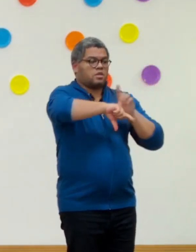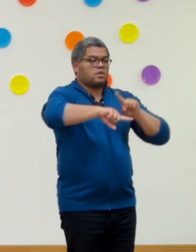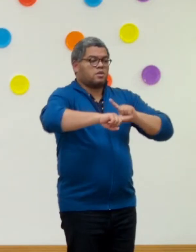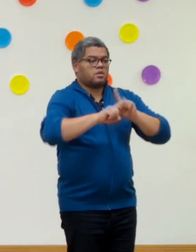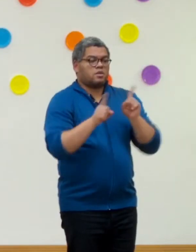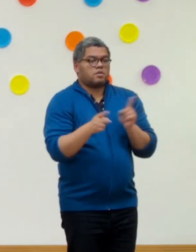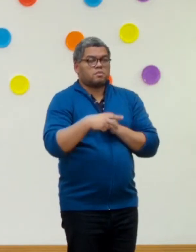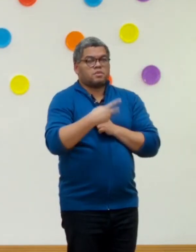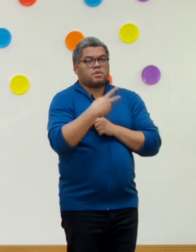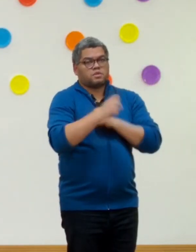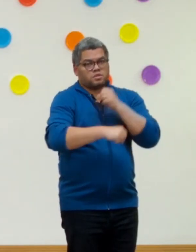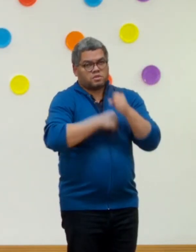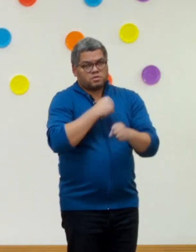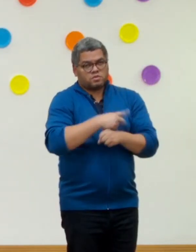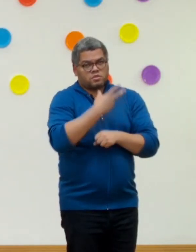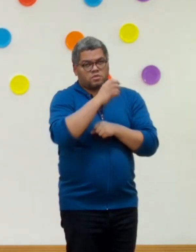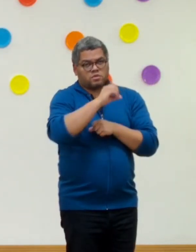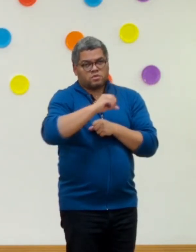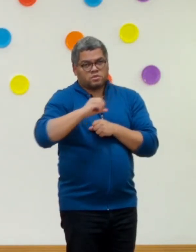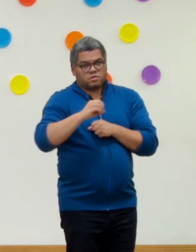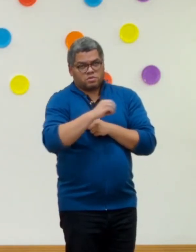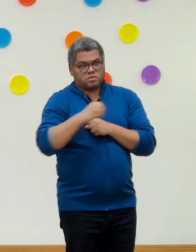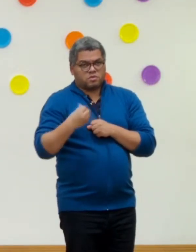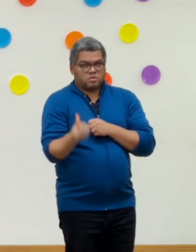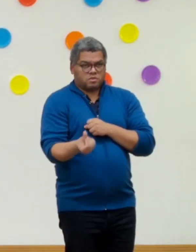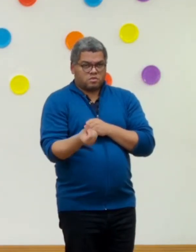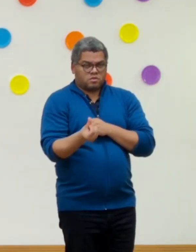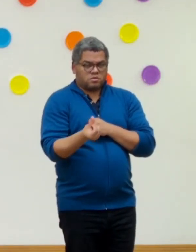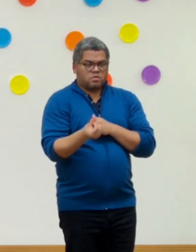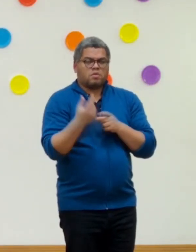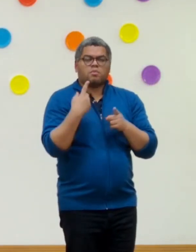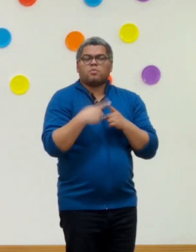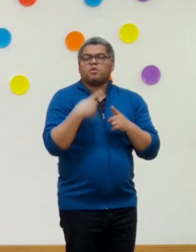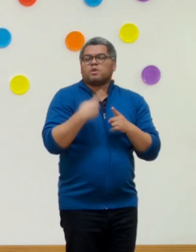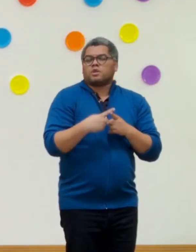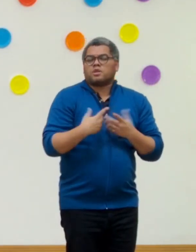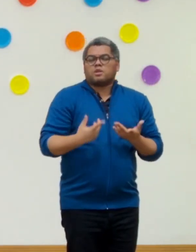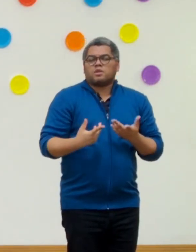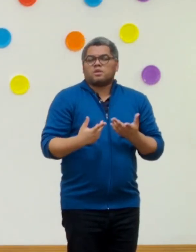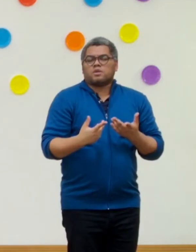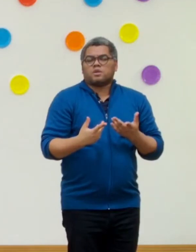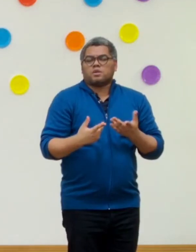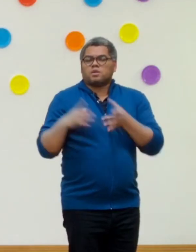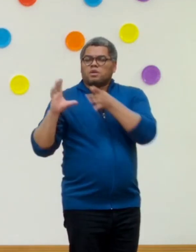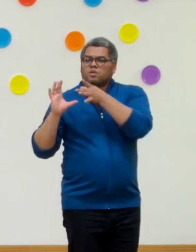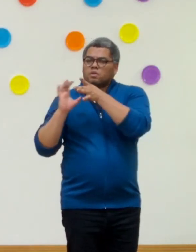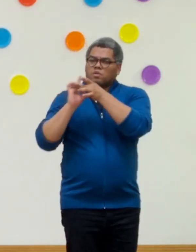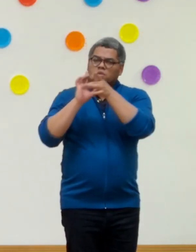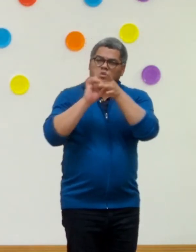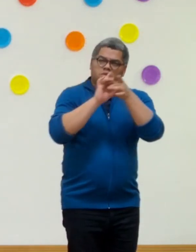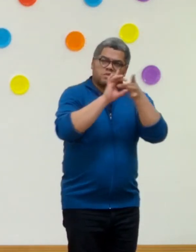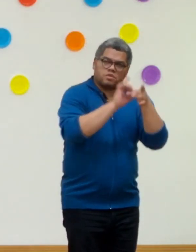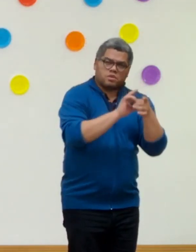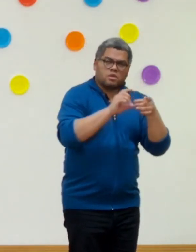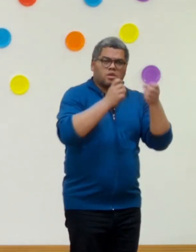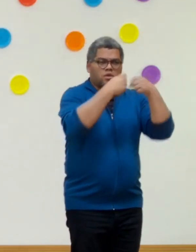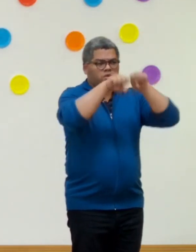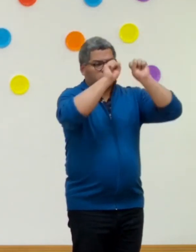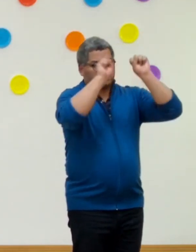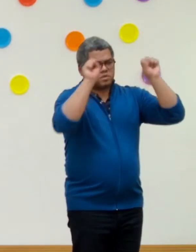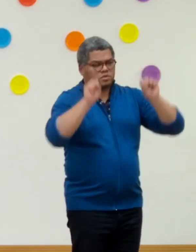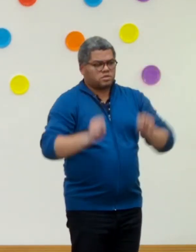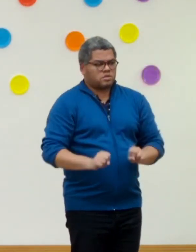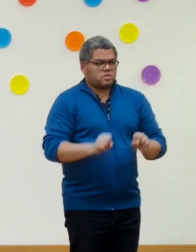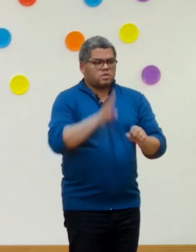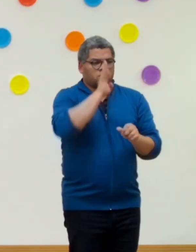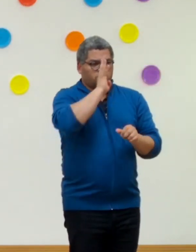é a justificativa? Adequar o sistema penal à realidade das pessoas. Já que tem